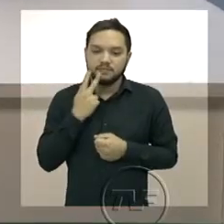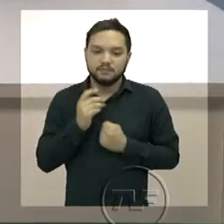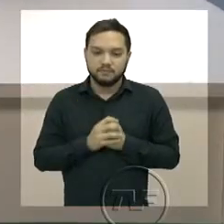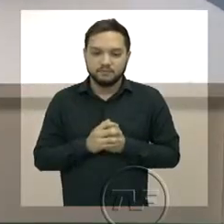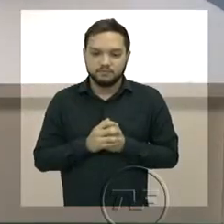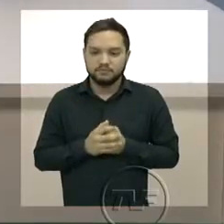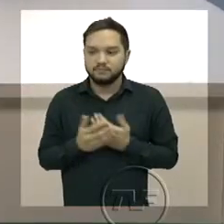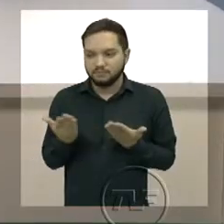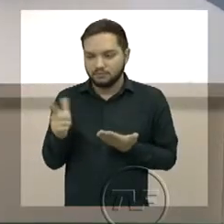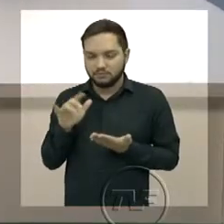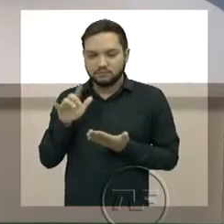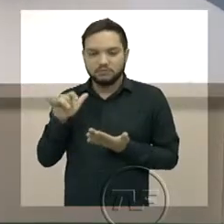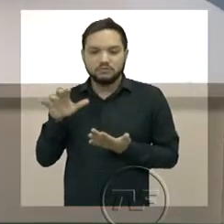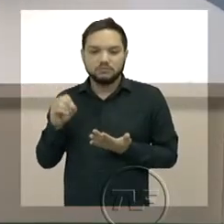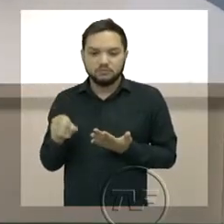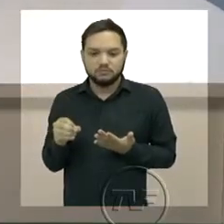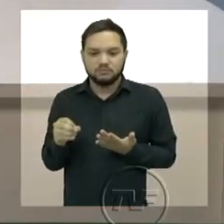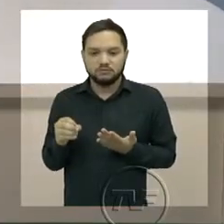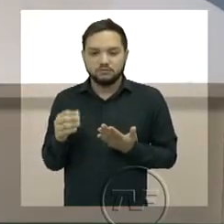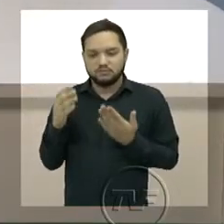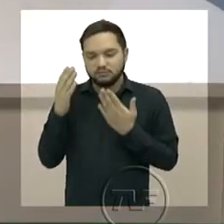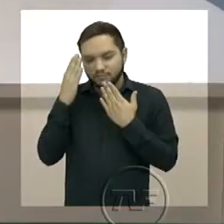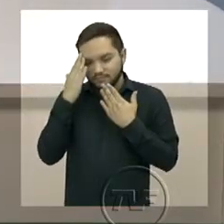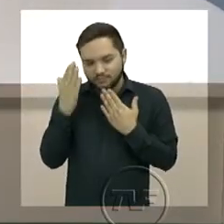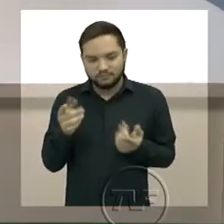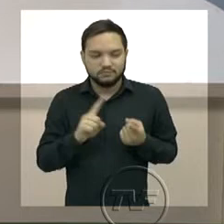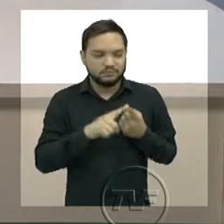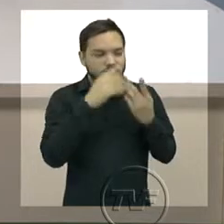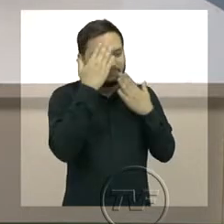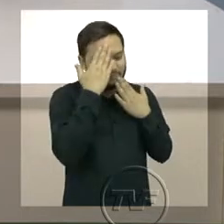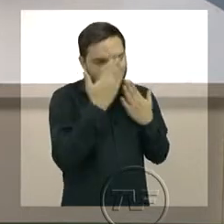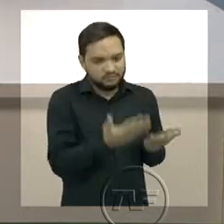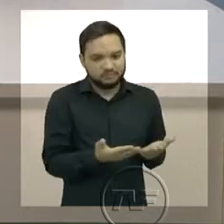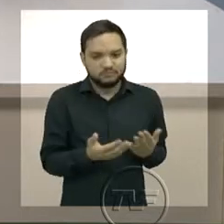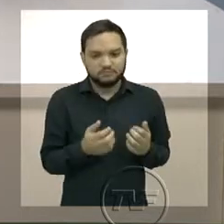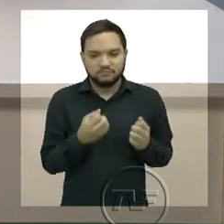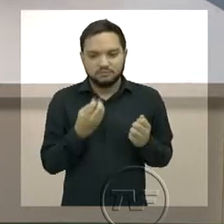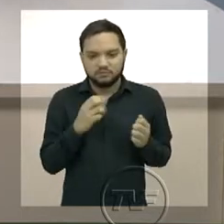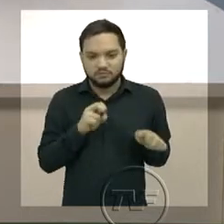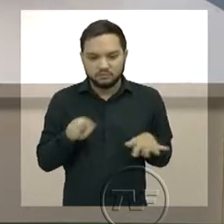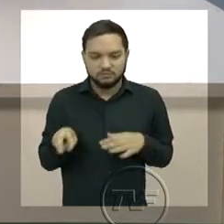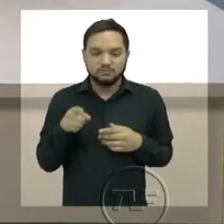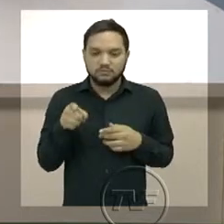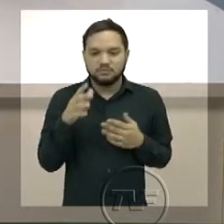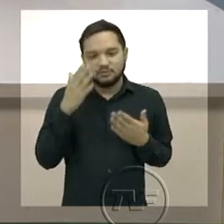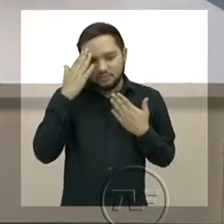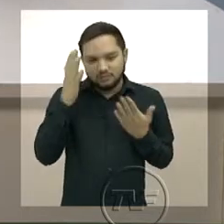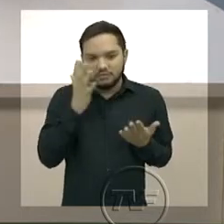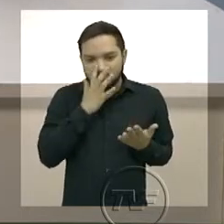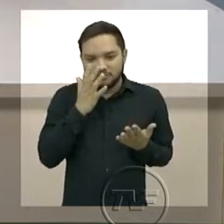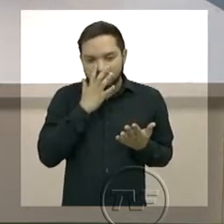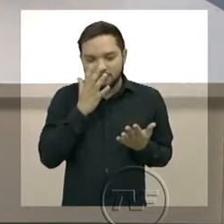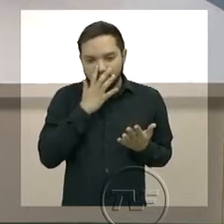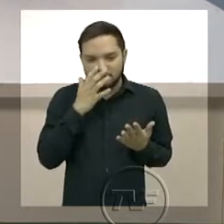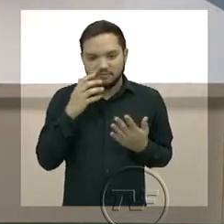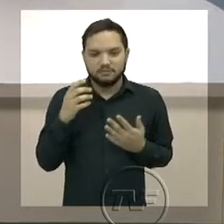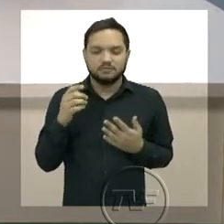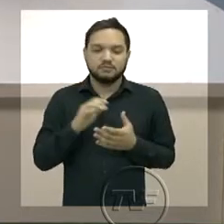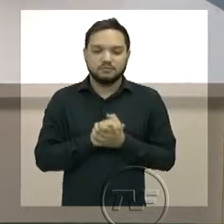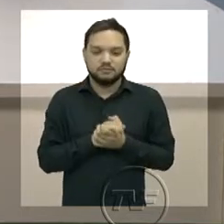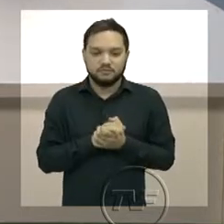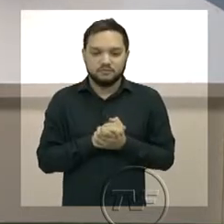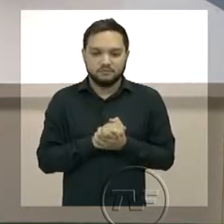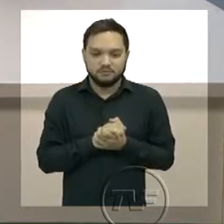Luiz Cláudio Ferreira Barbosa, tudo de muito bom. Eu que agradeço, Paulo, pela sua atenção. Excelente semana para você. Obrigado a você também, telespectador, telespectadora,